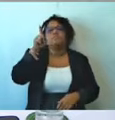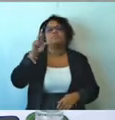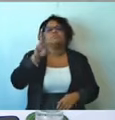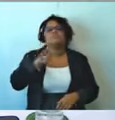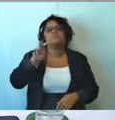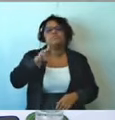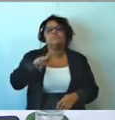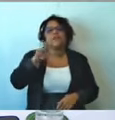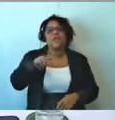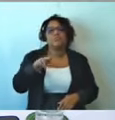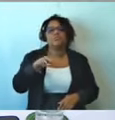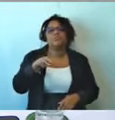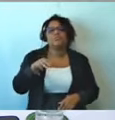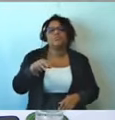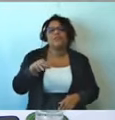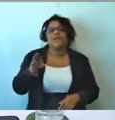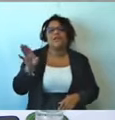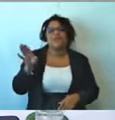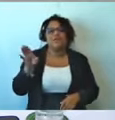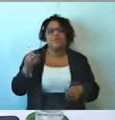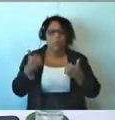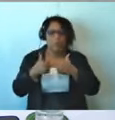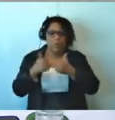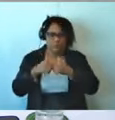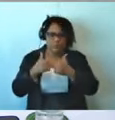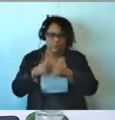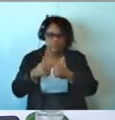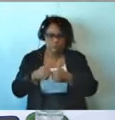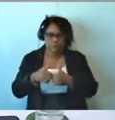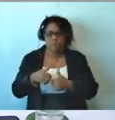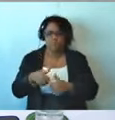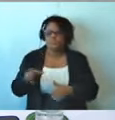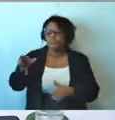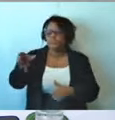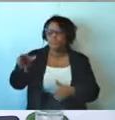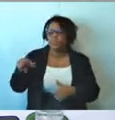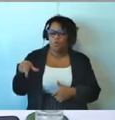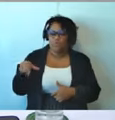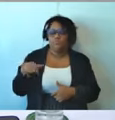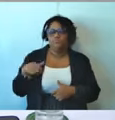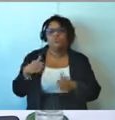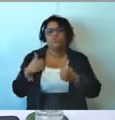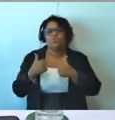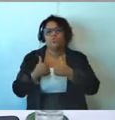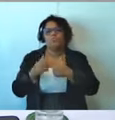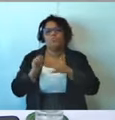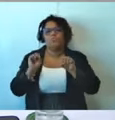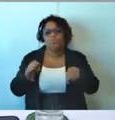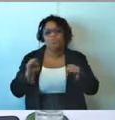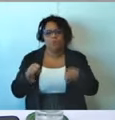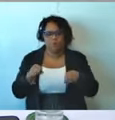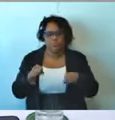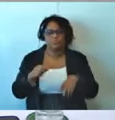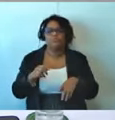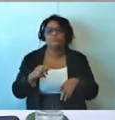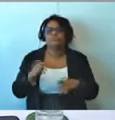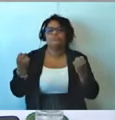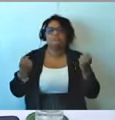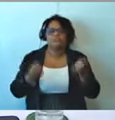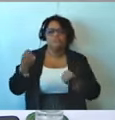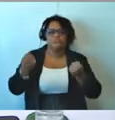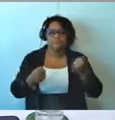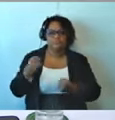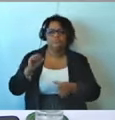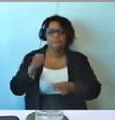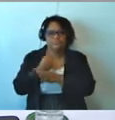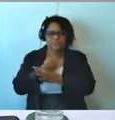faixa múltipla ali, colocaram moto, ônibus e veículos de segurança. Eu acho que pode ser uma alternativa barata e de fácil